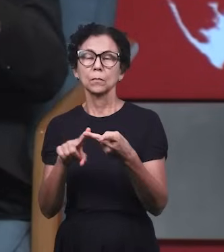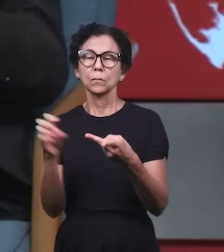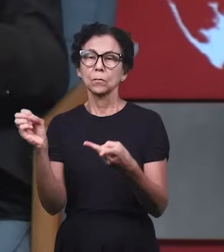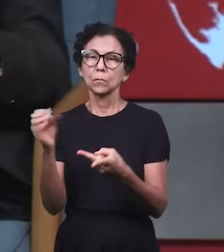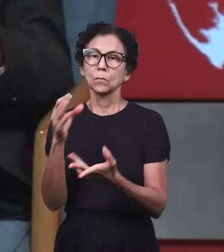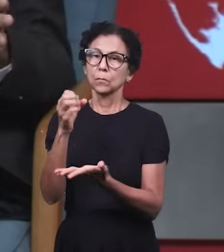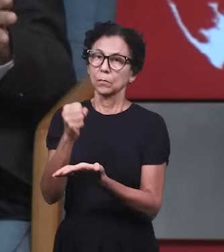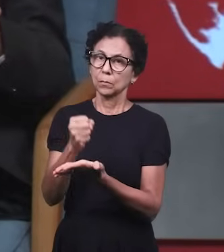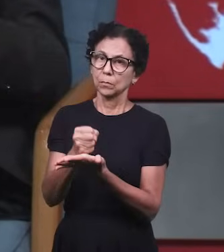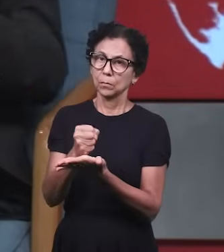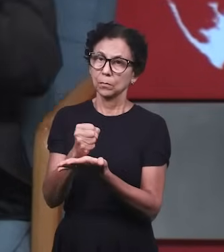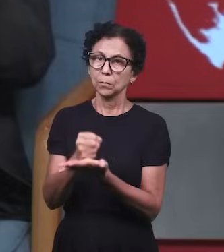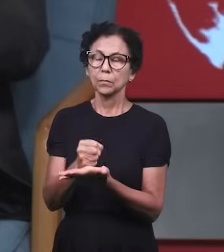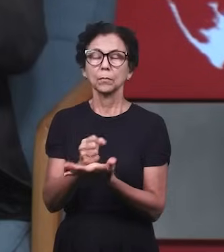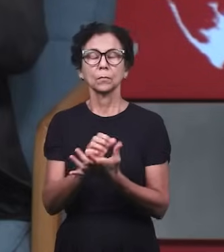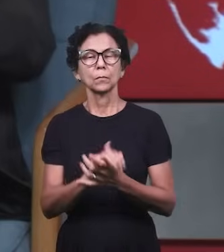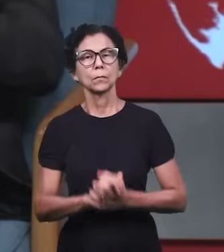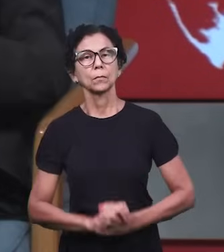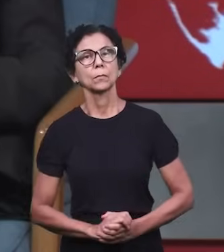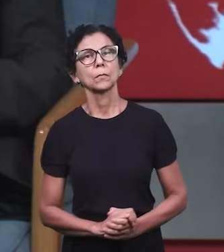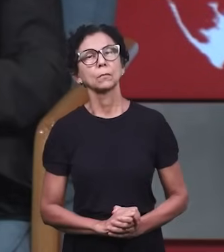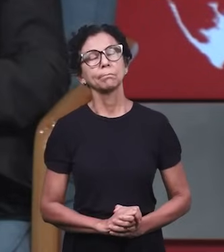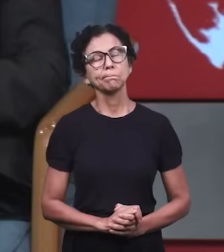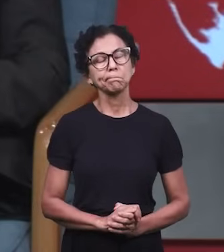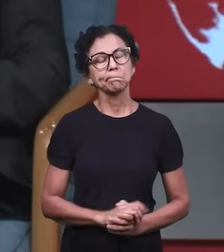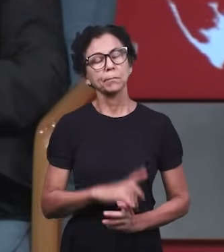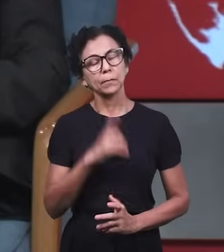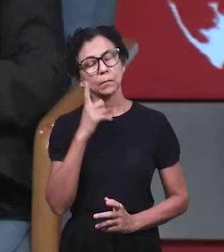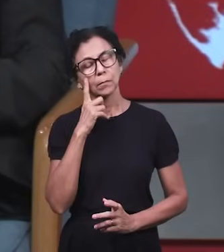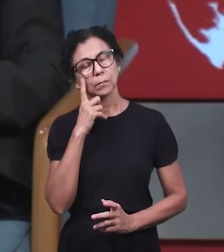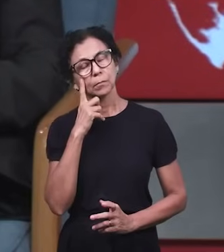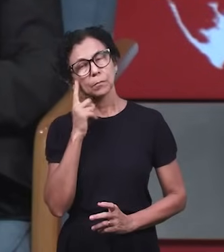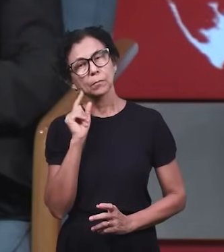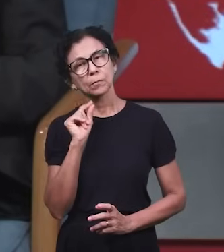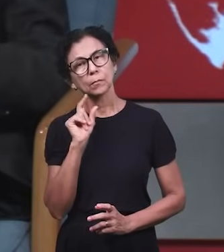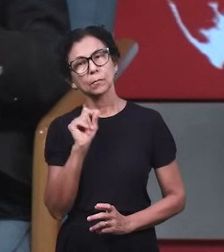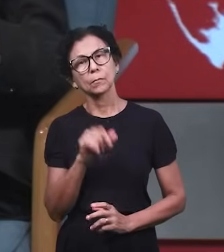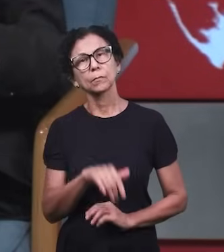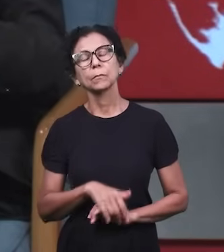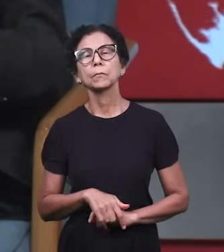é gerada. Nós vamos falar, né, de maneira